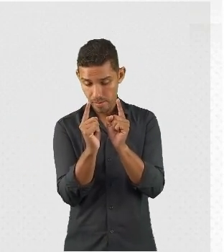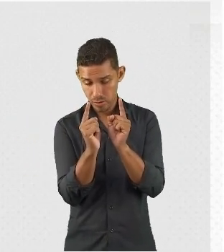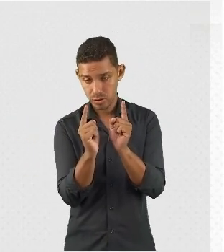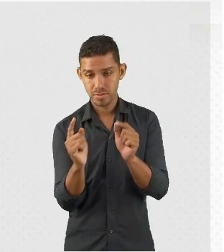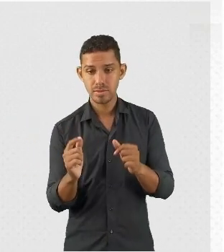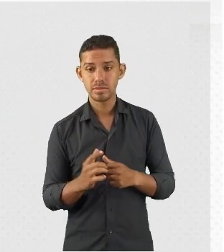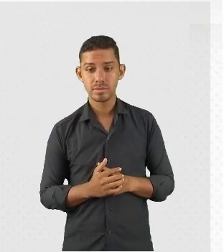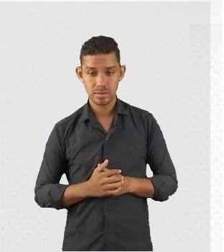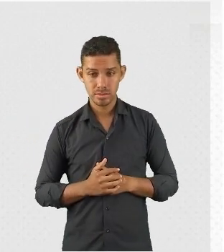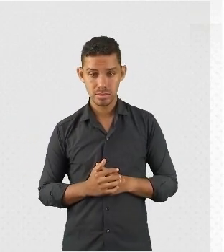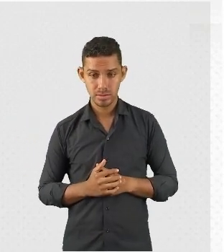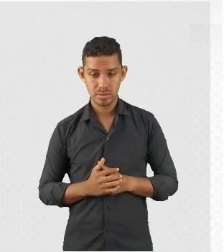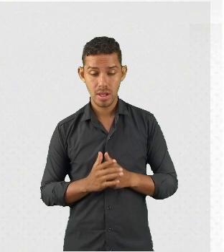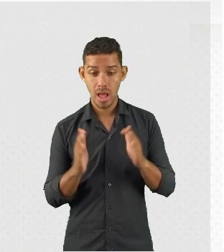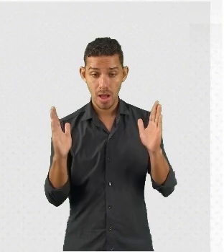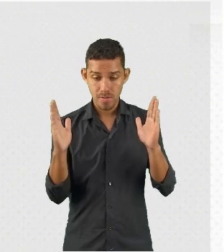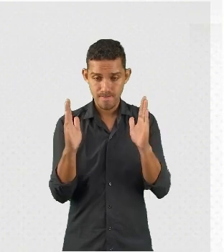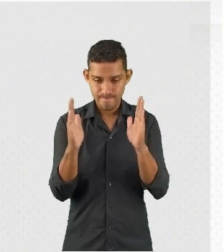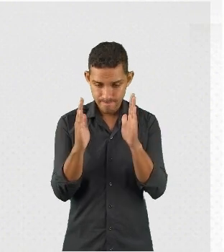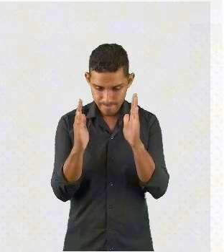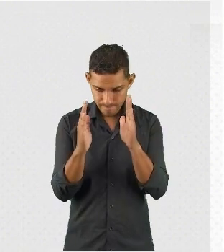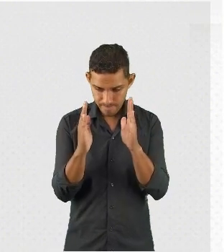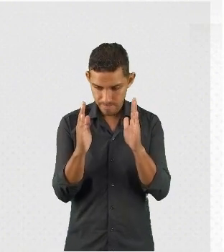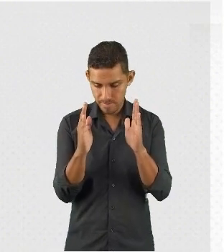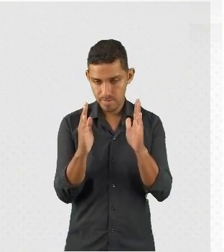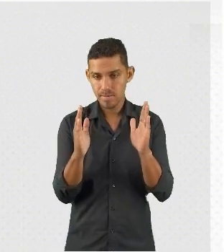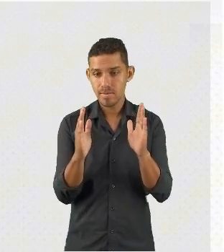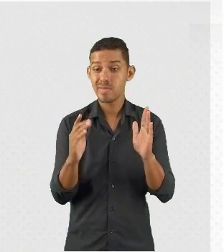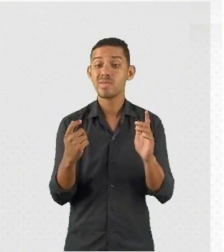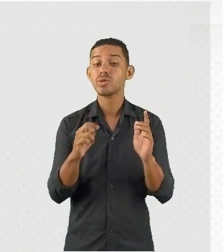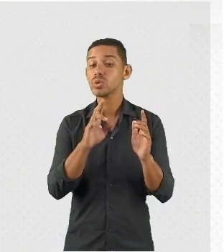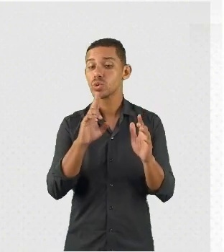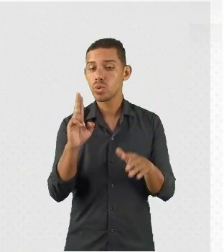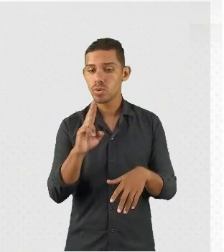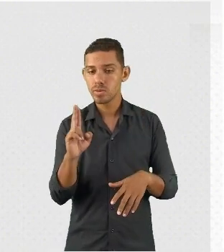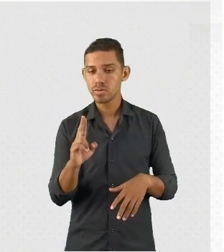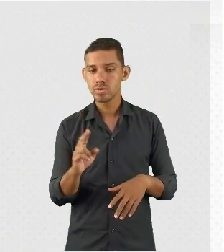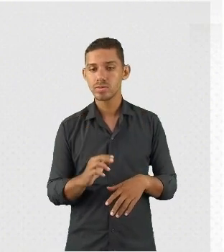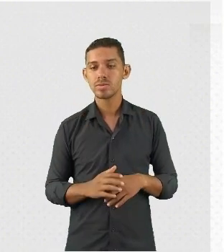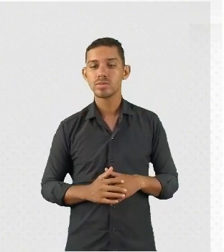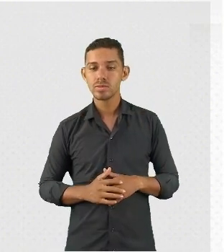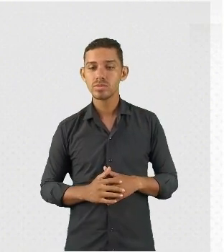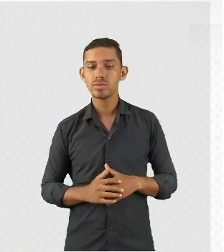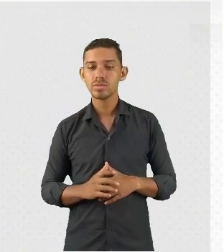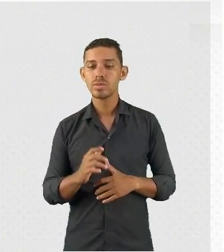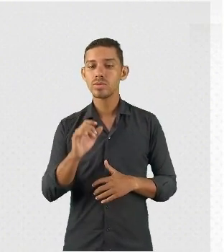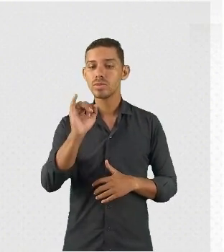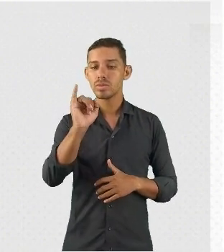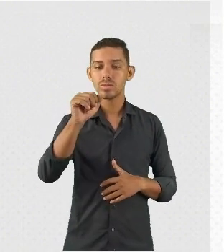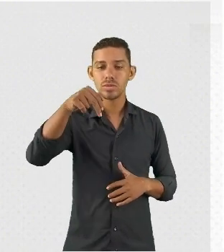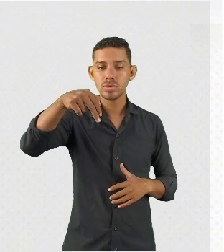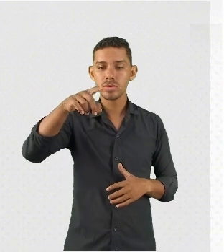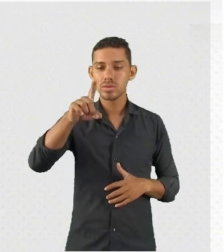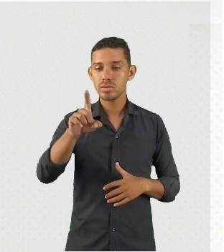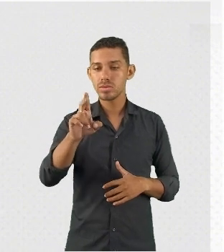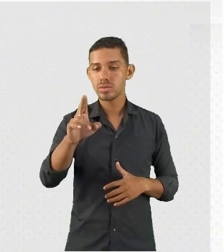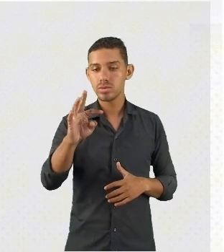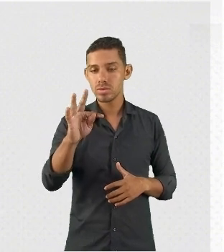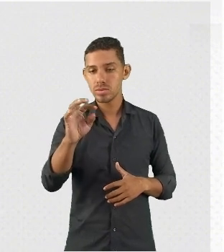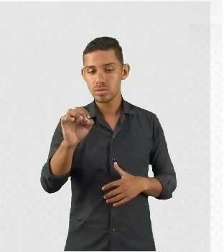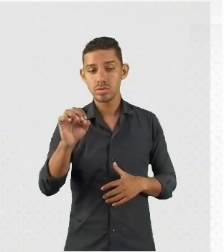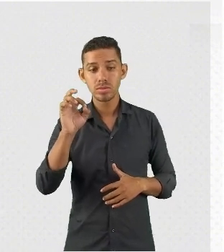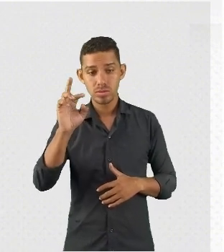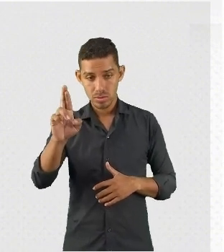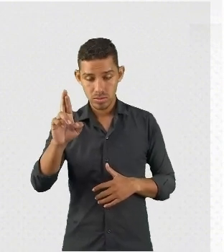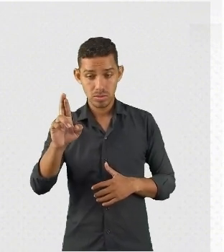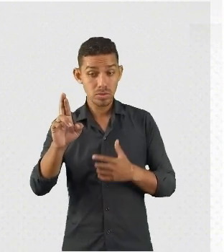corpo previamente carregado, que a gente vai chamar ele de indutor, tá? De um